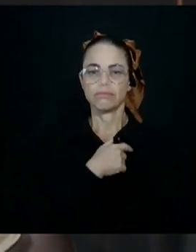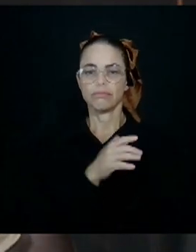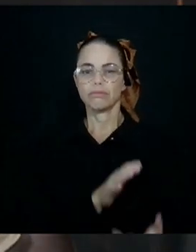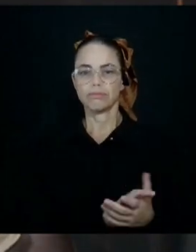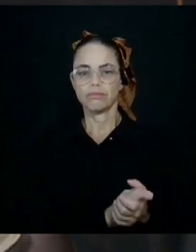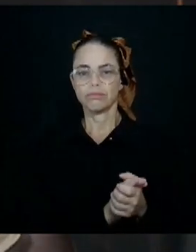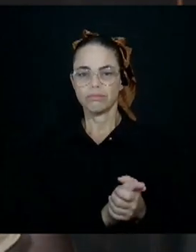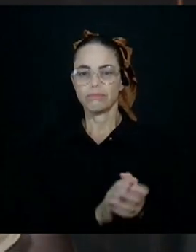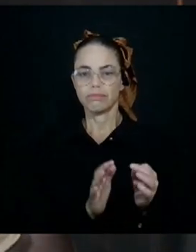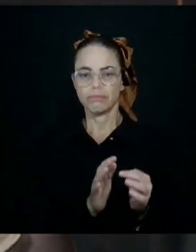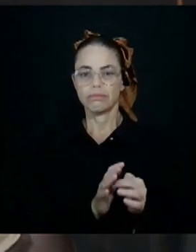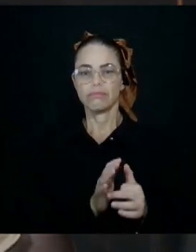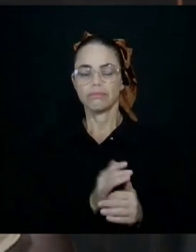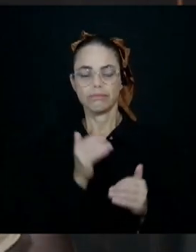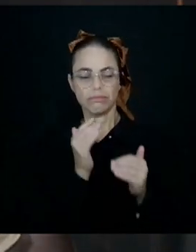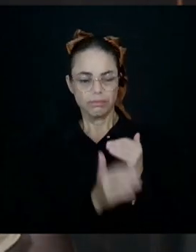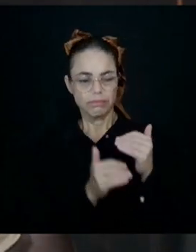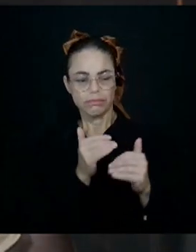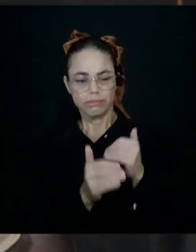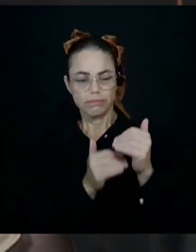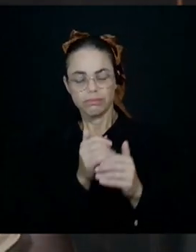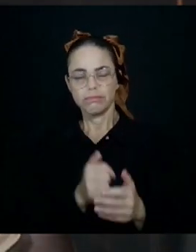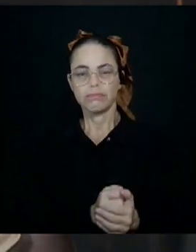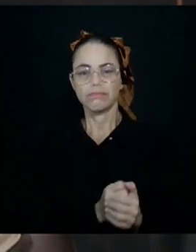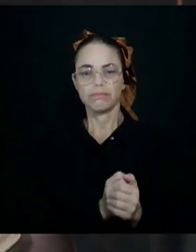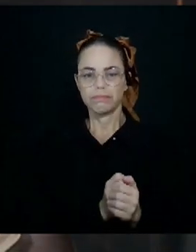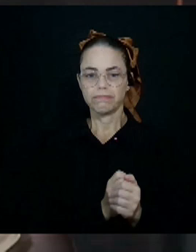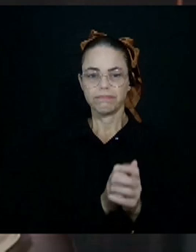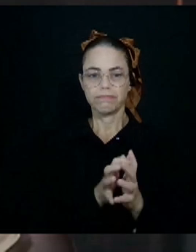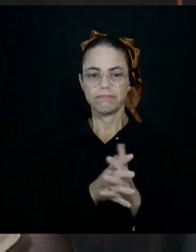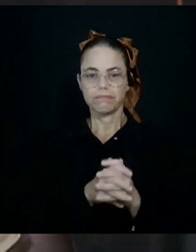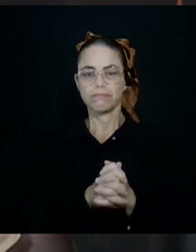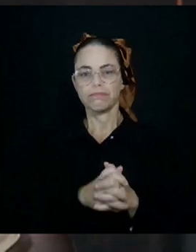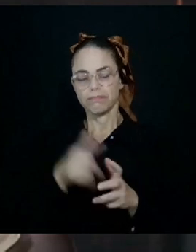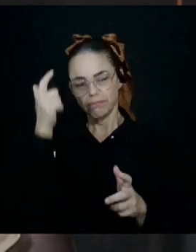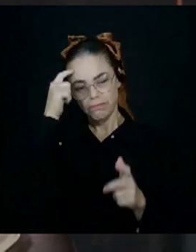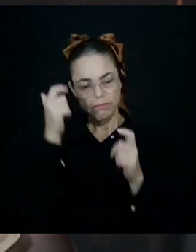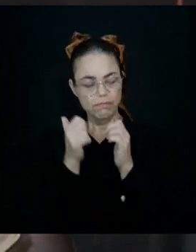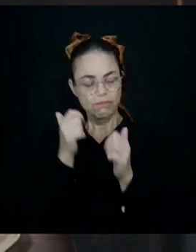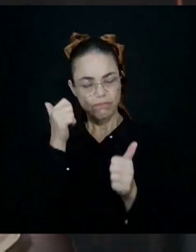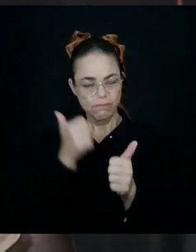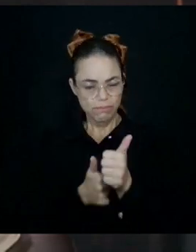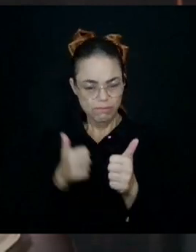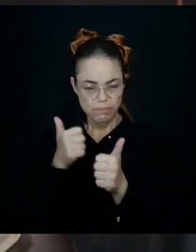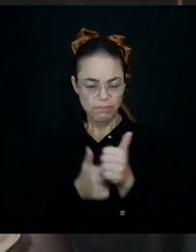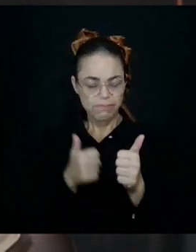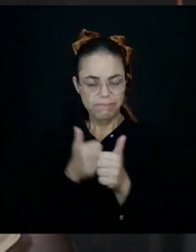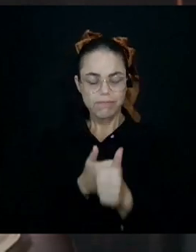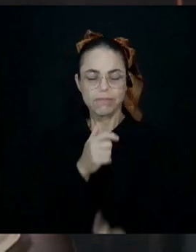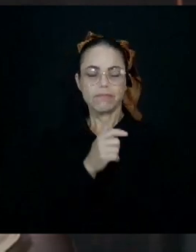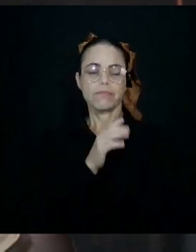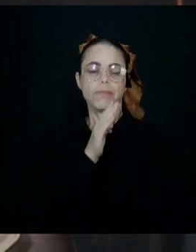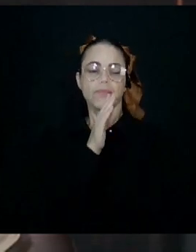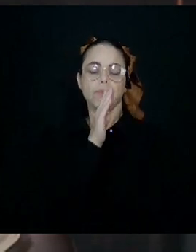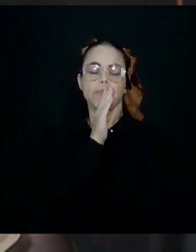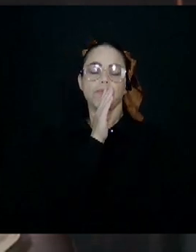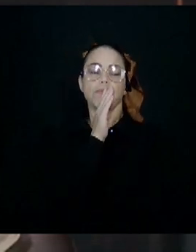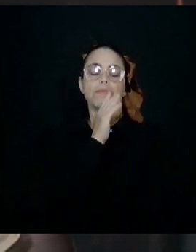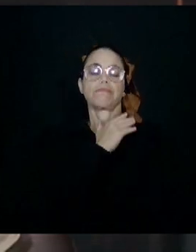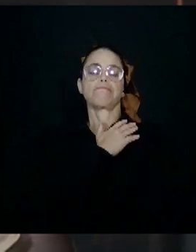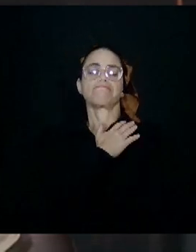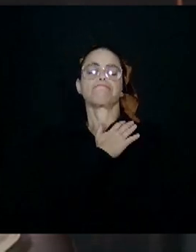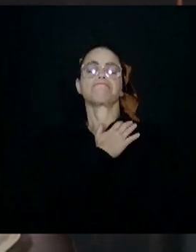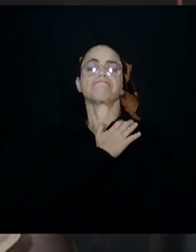cada vez mais pensando muito antes de falar alguma coisa, Uhum. antes de se posicionar.